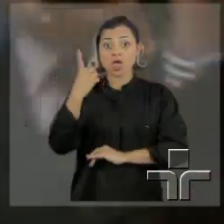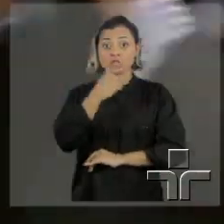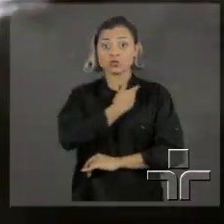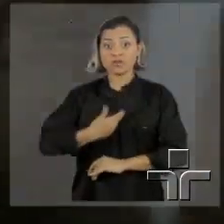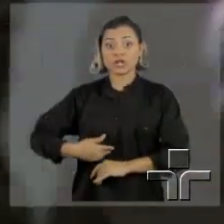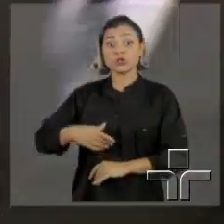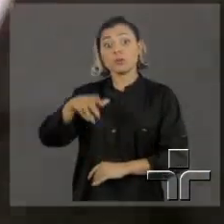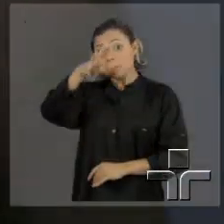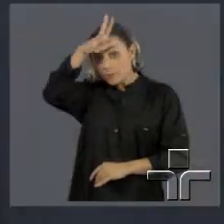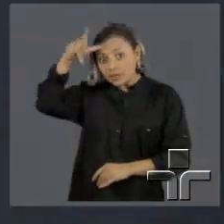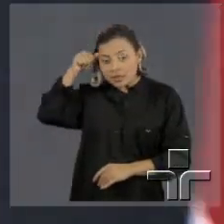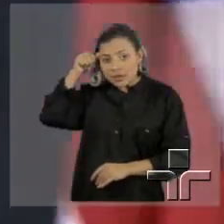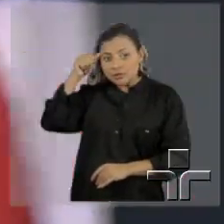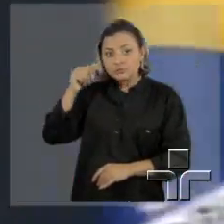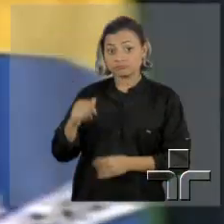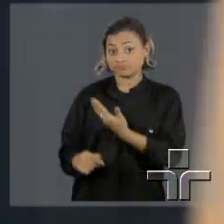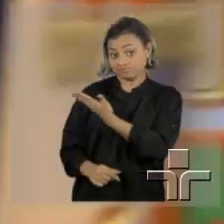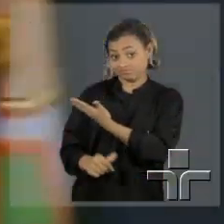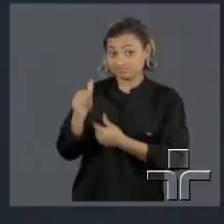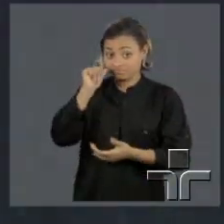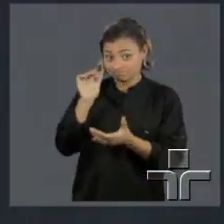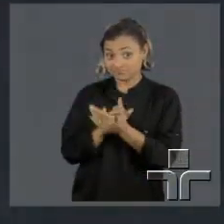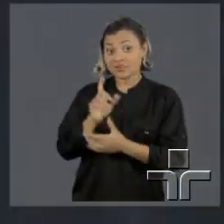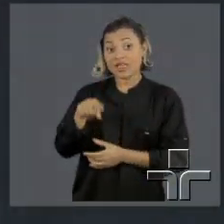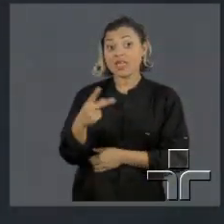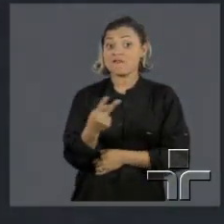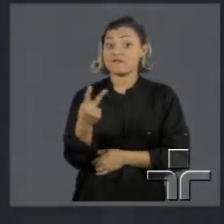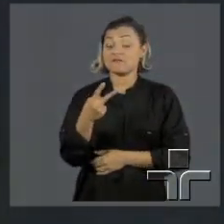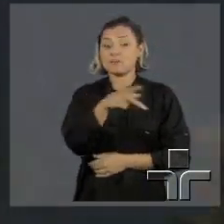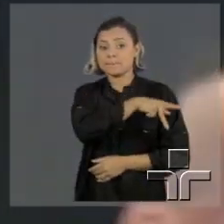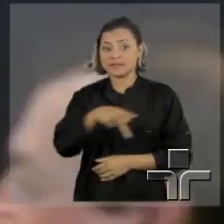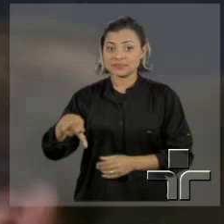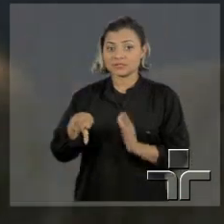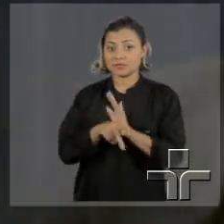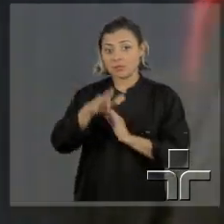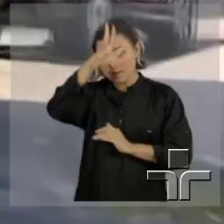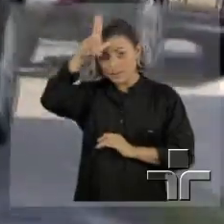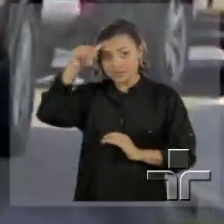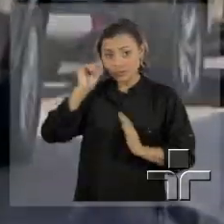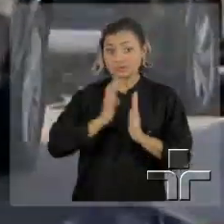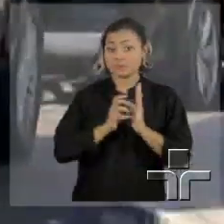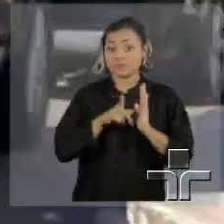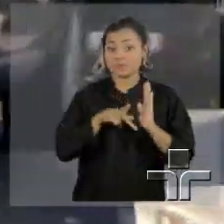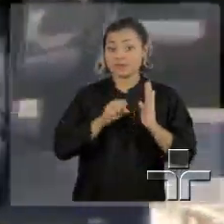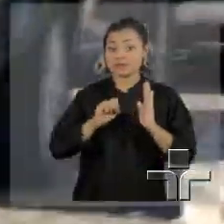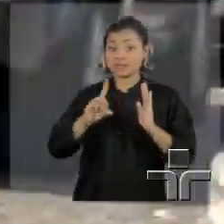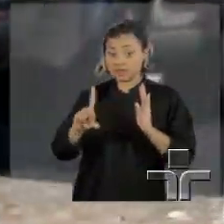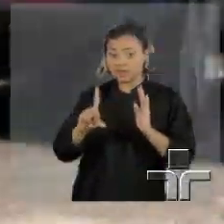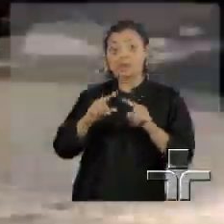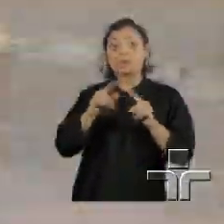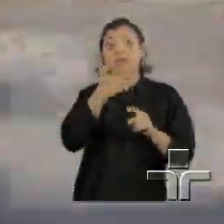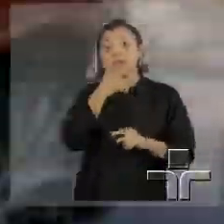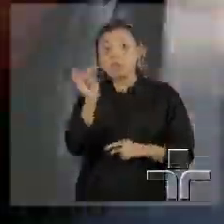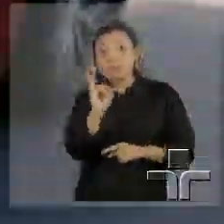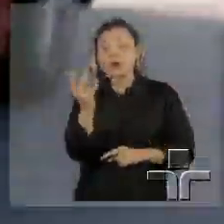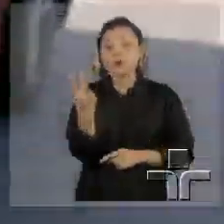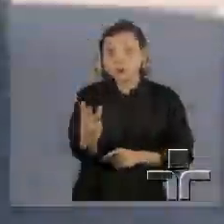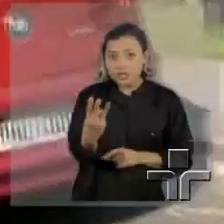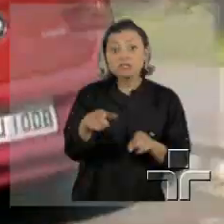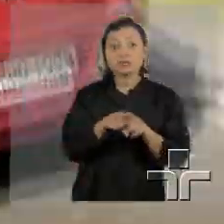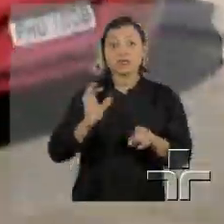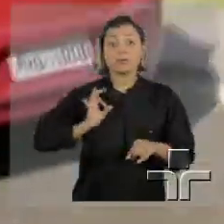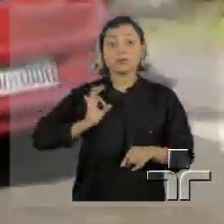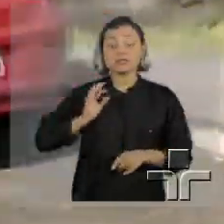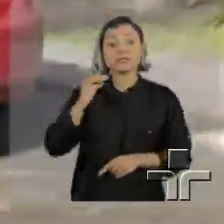Manaus. Nejime Aziz é vice-presidente do PSD de Amazonas. Além dela, 3 irmãos do senador e 3 policiais